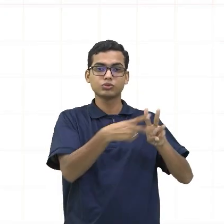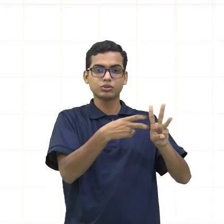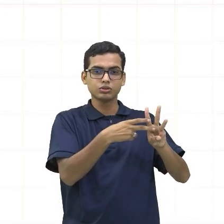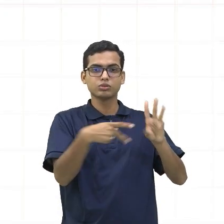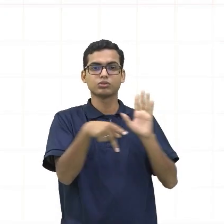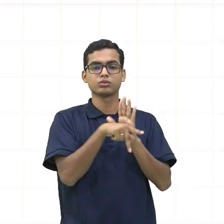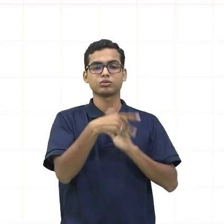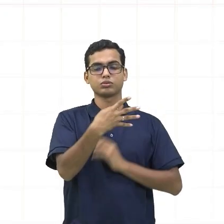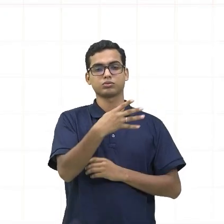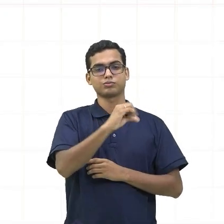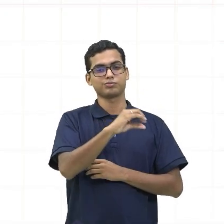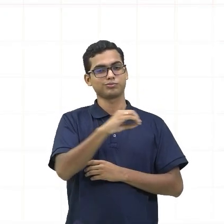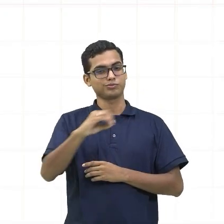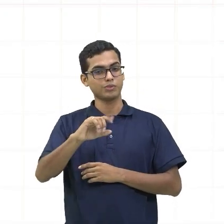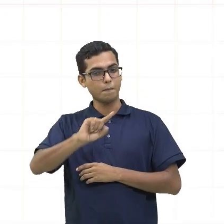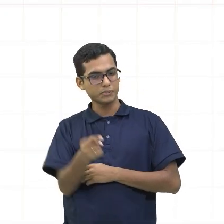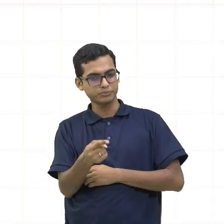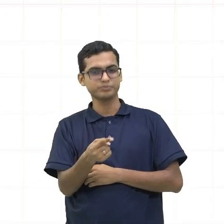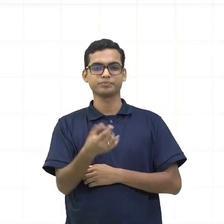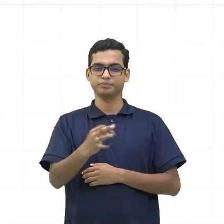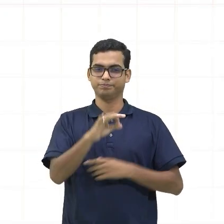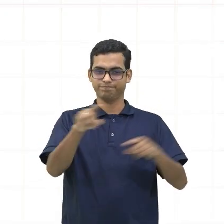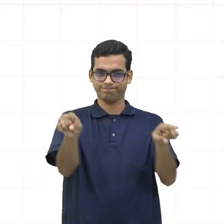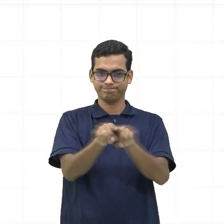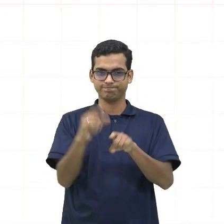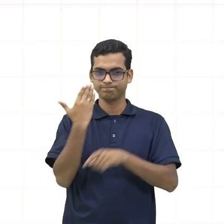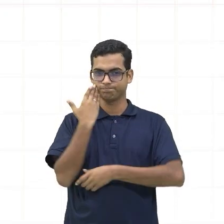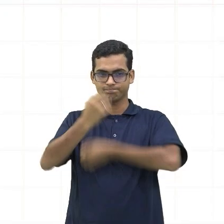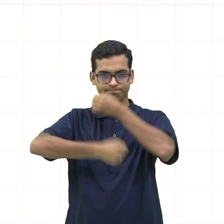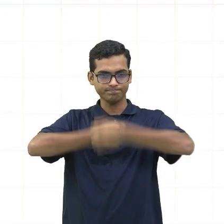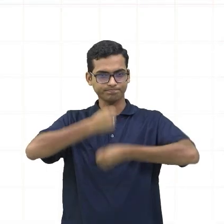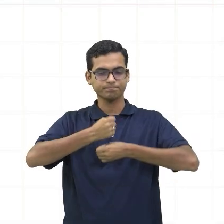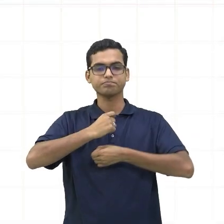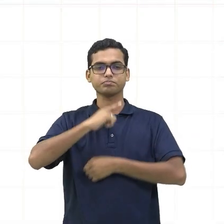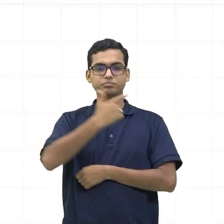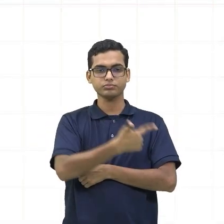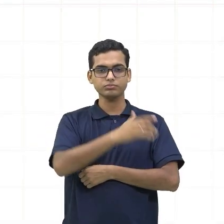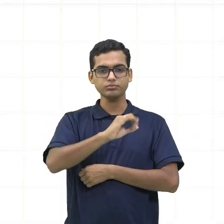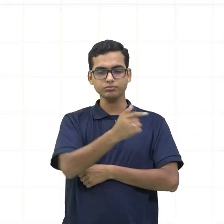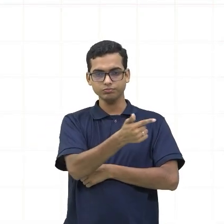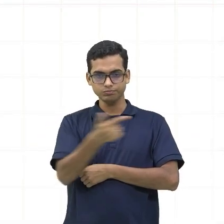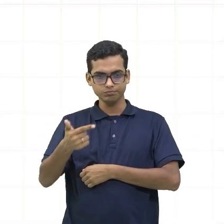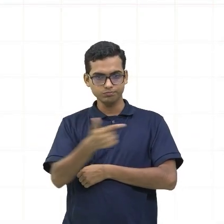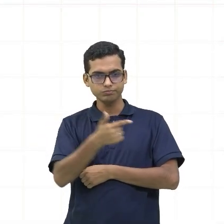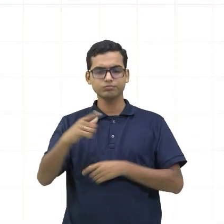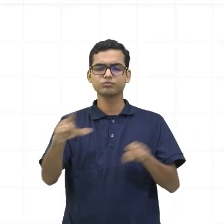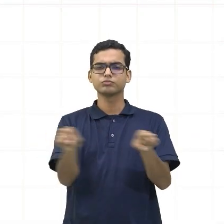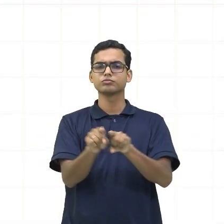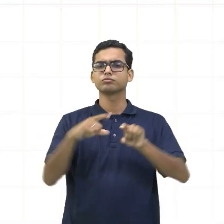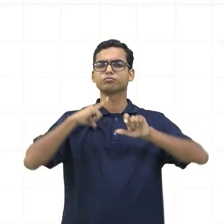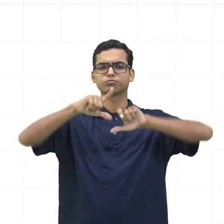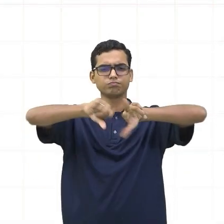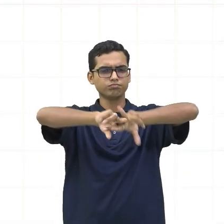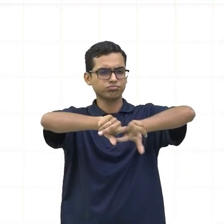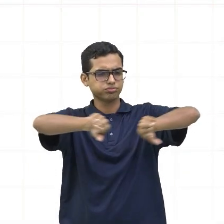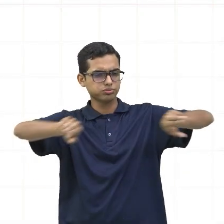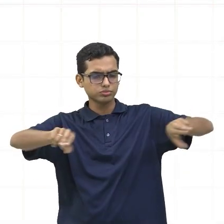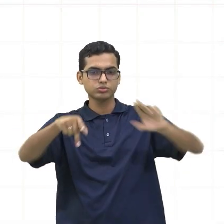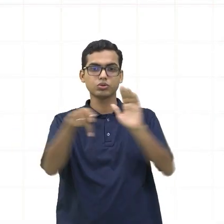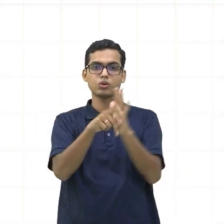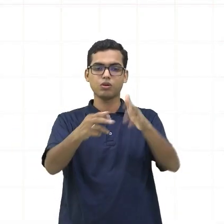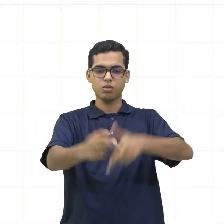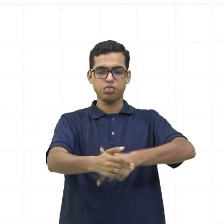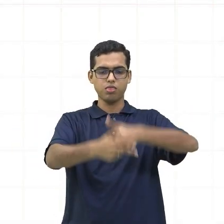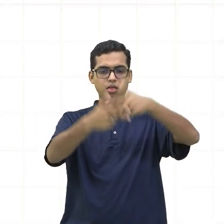do Amazonas, no ano de 2022, era o detentor da maior diversidade étnica e